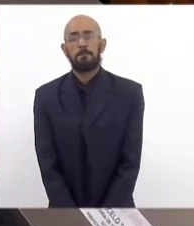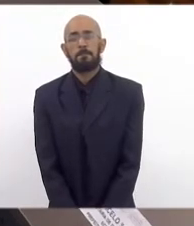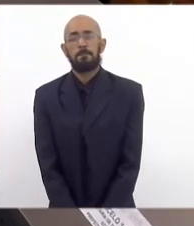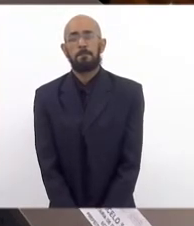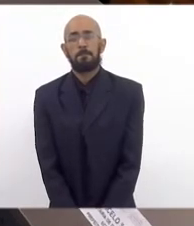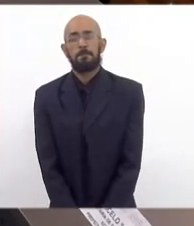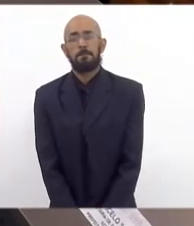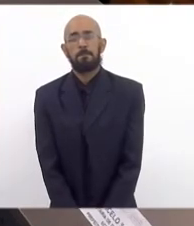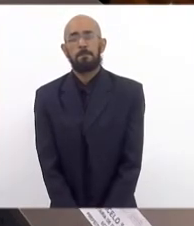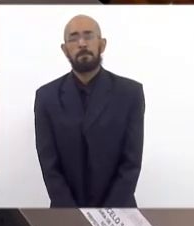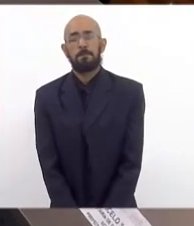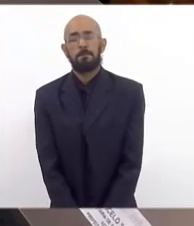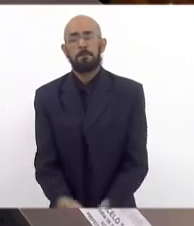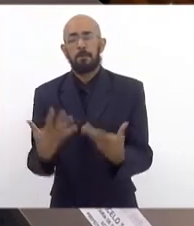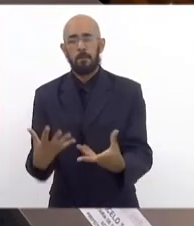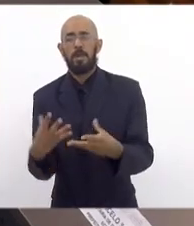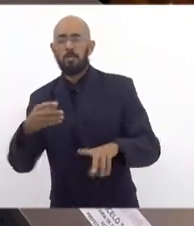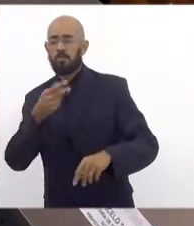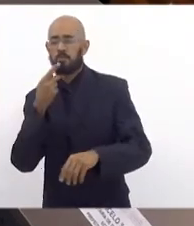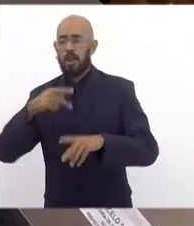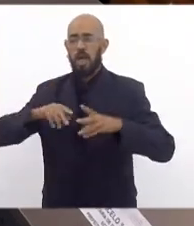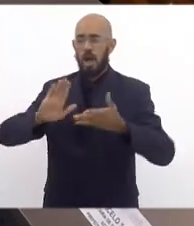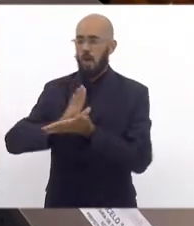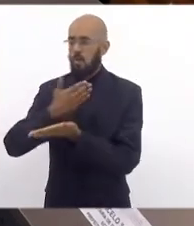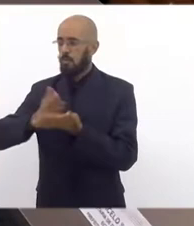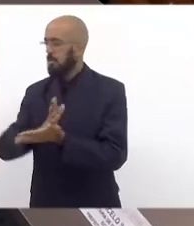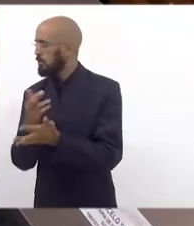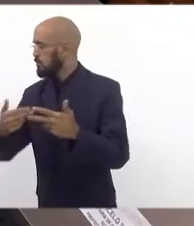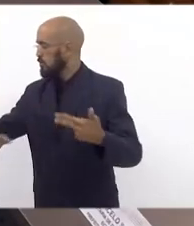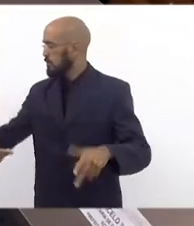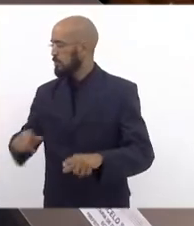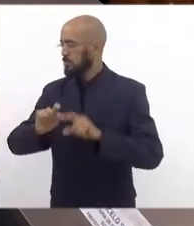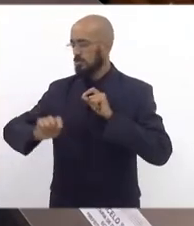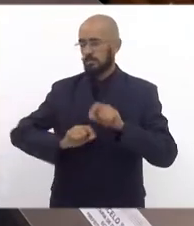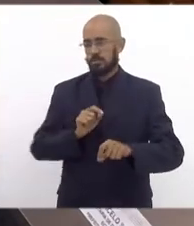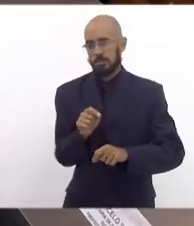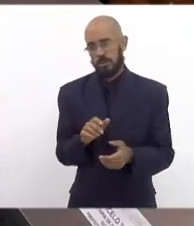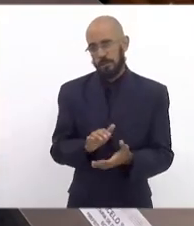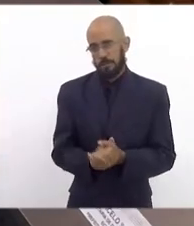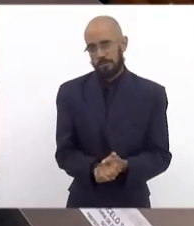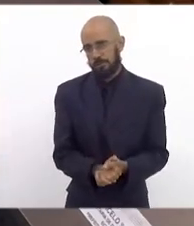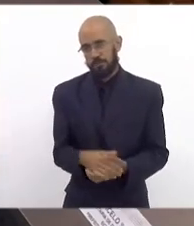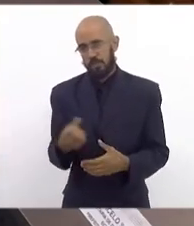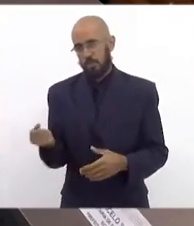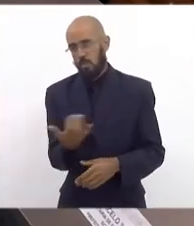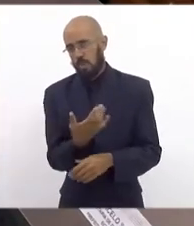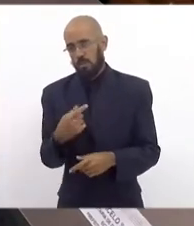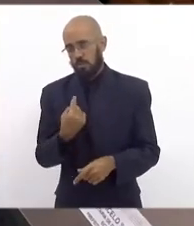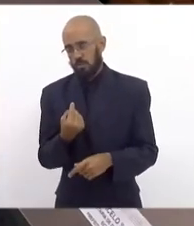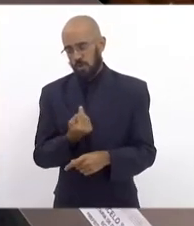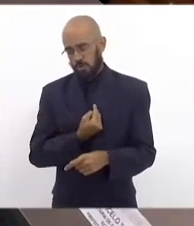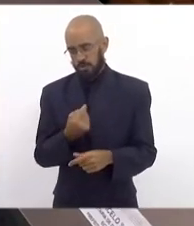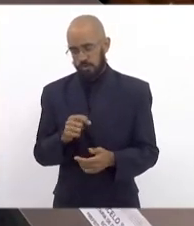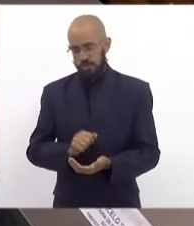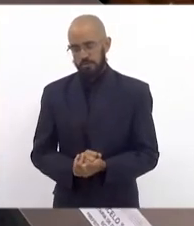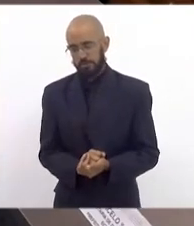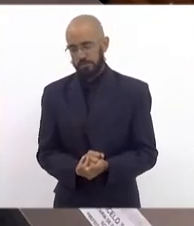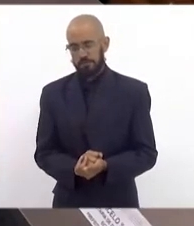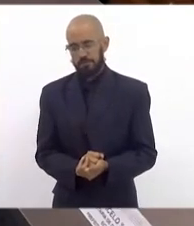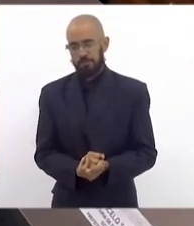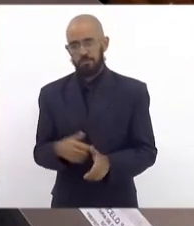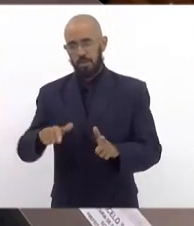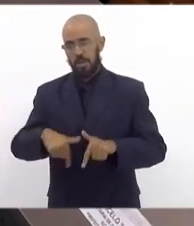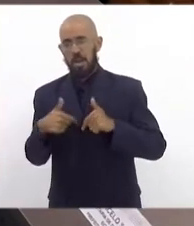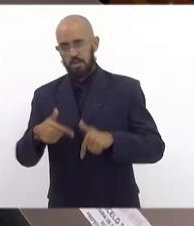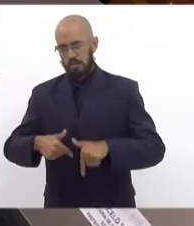colocar alguns pontos que quando a gente com pela